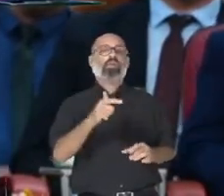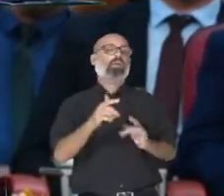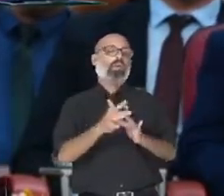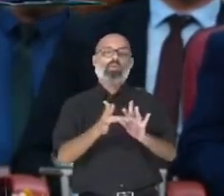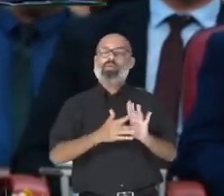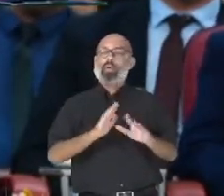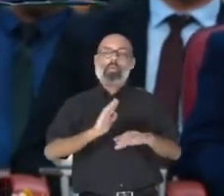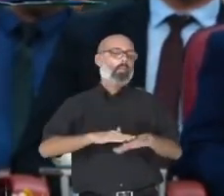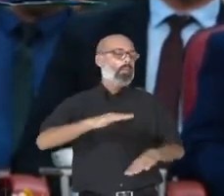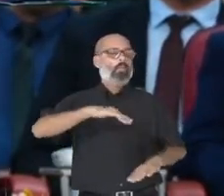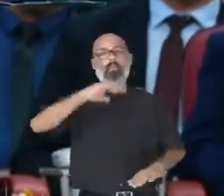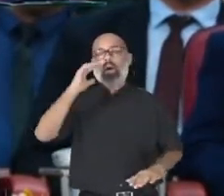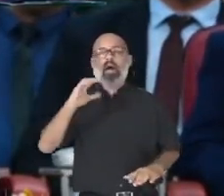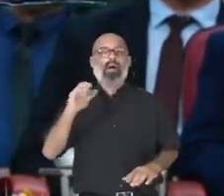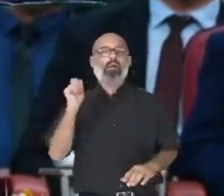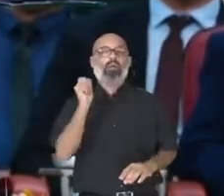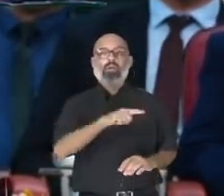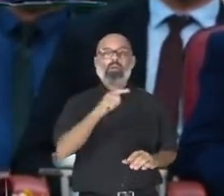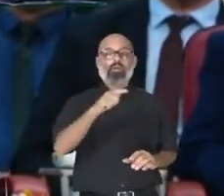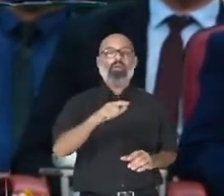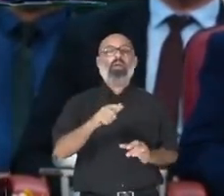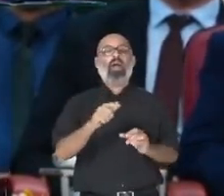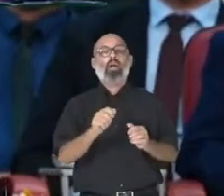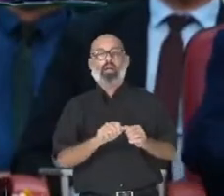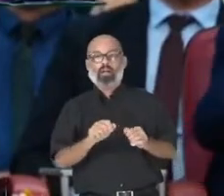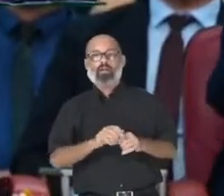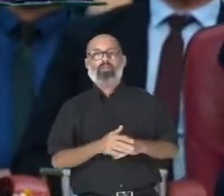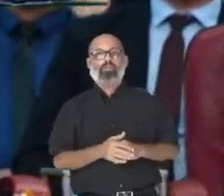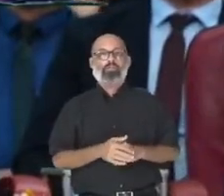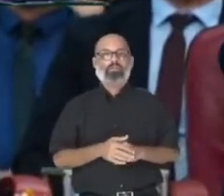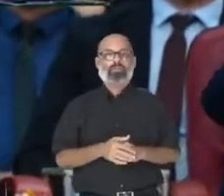outras maiores do que aquela que eu faço.